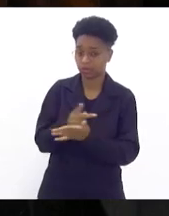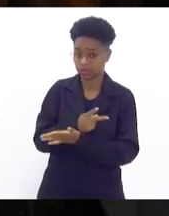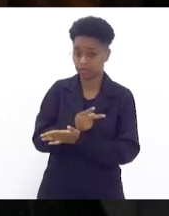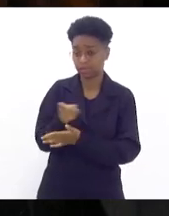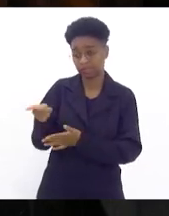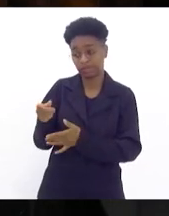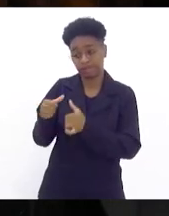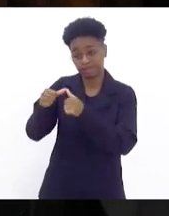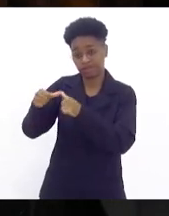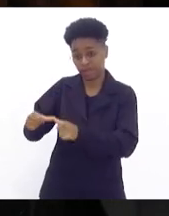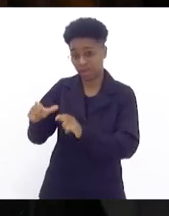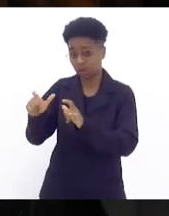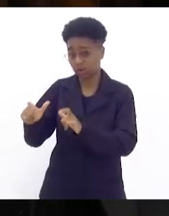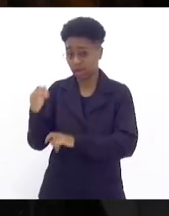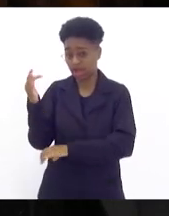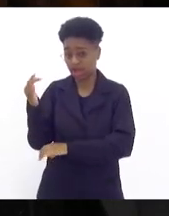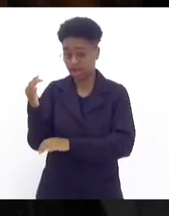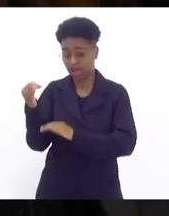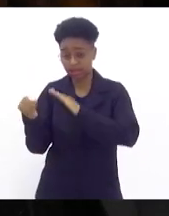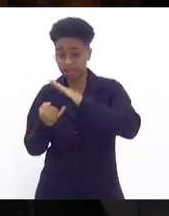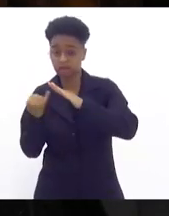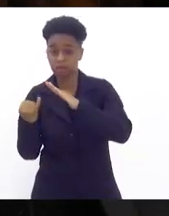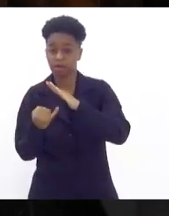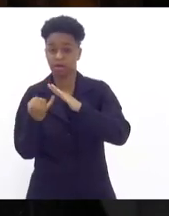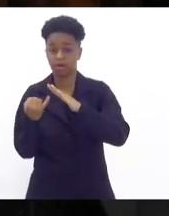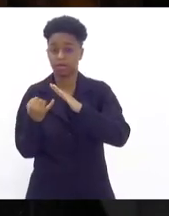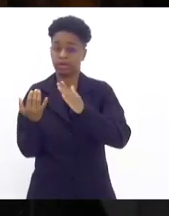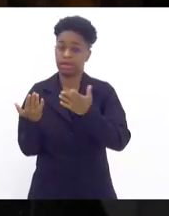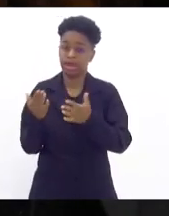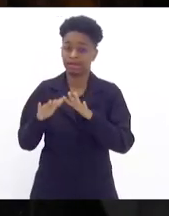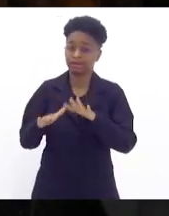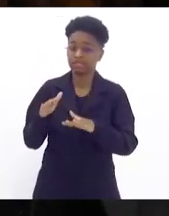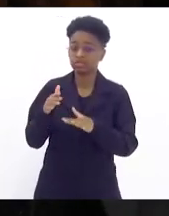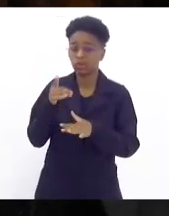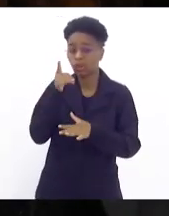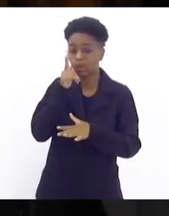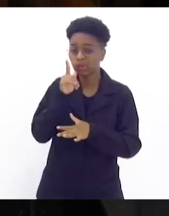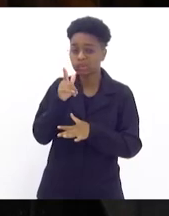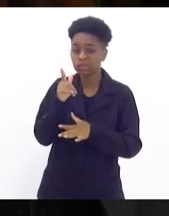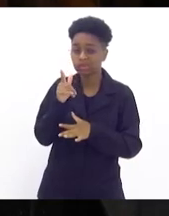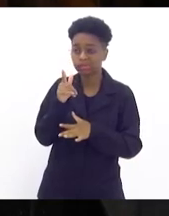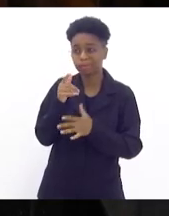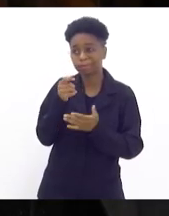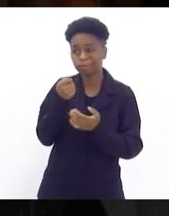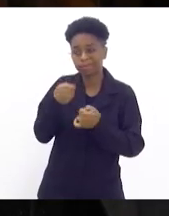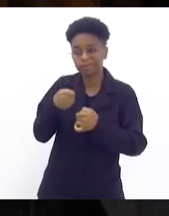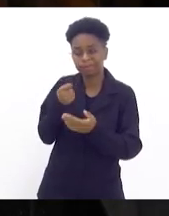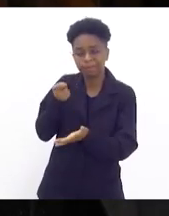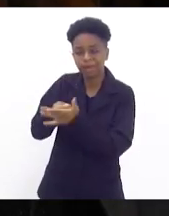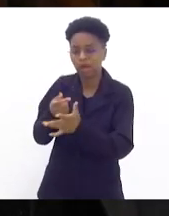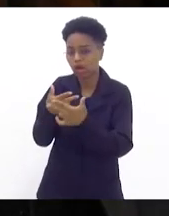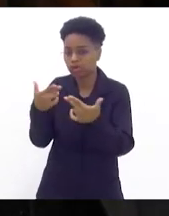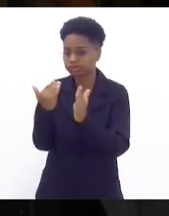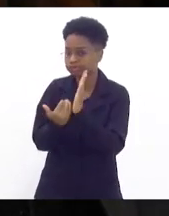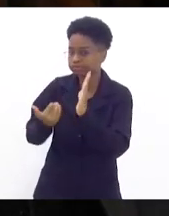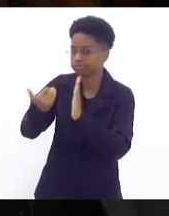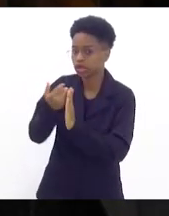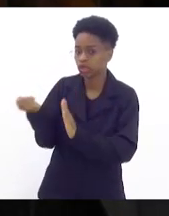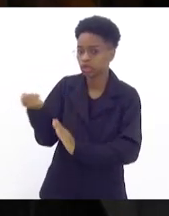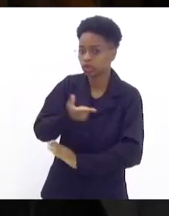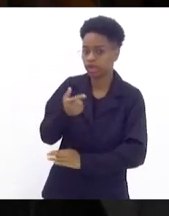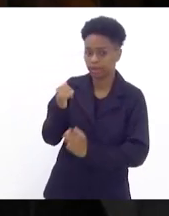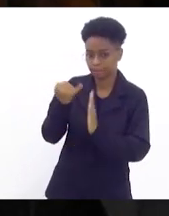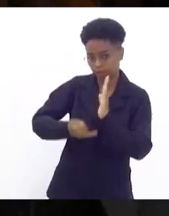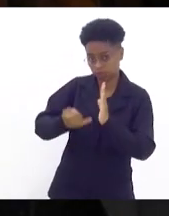ele ficar lá na informalidade consegue algum maior do que o imposto Então essa